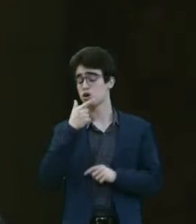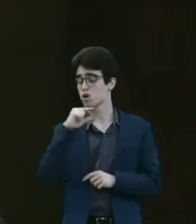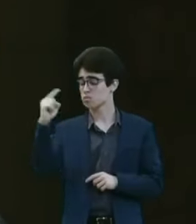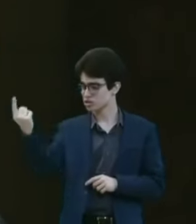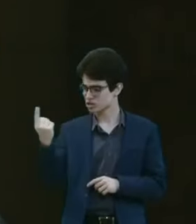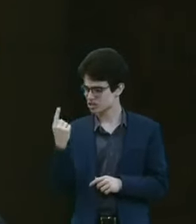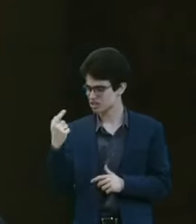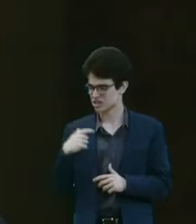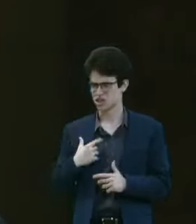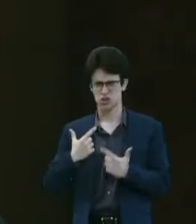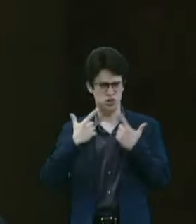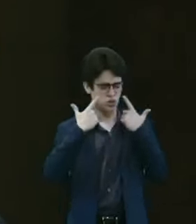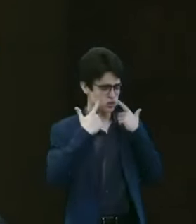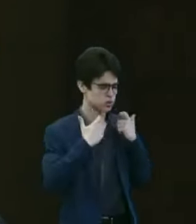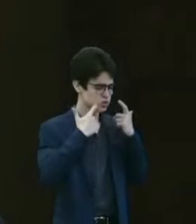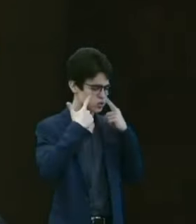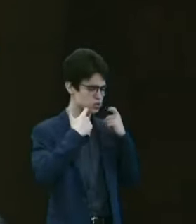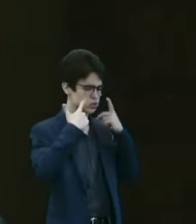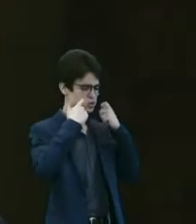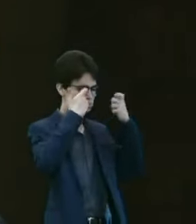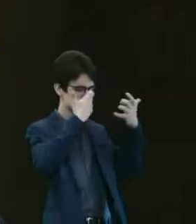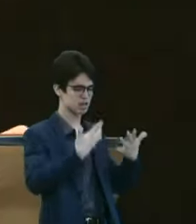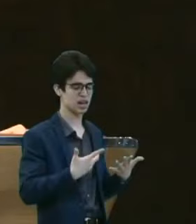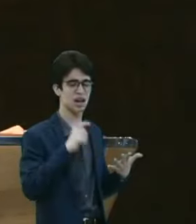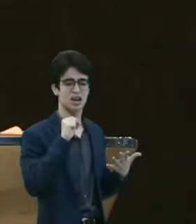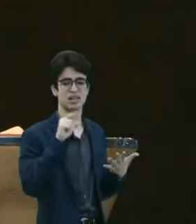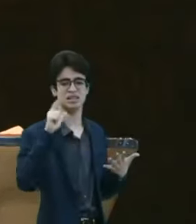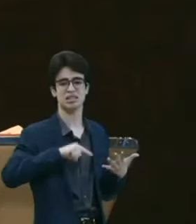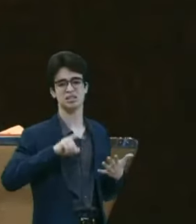sala chorando, contando a sua história. Ele tinha um vilão.